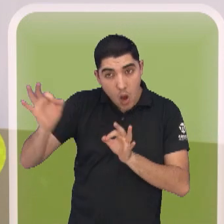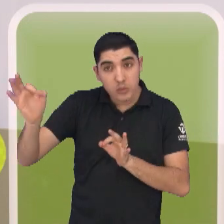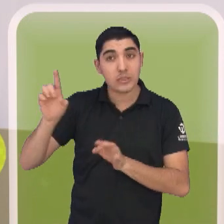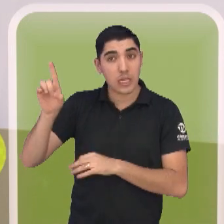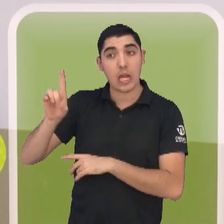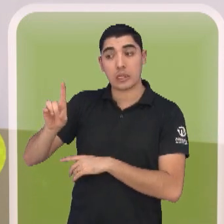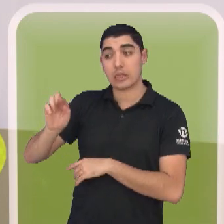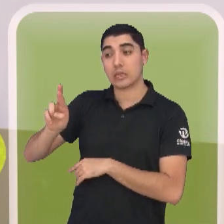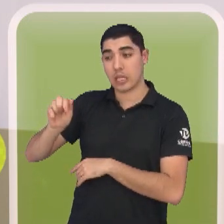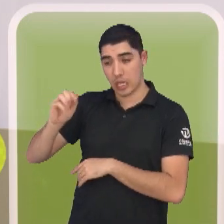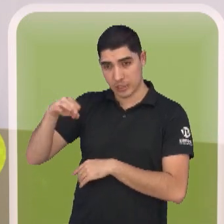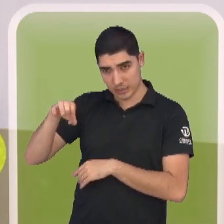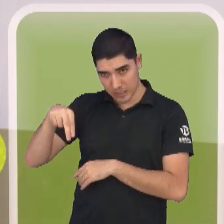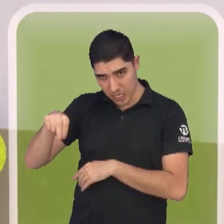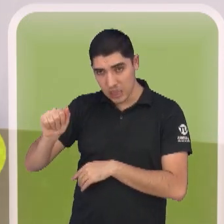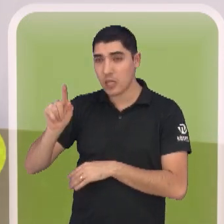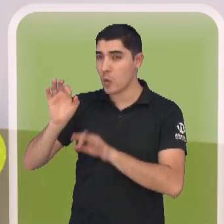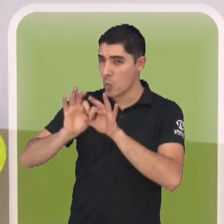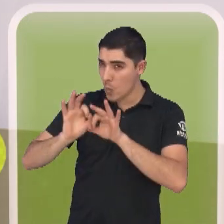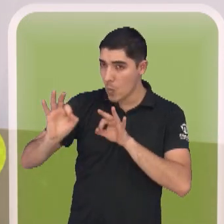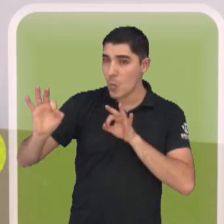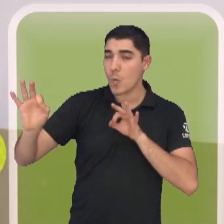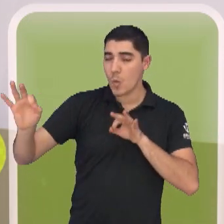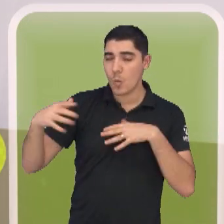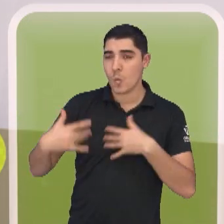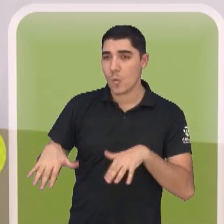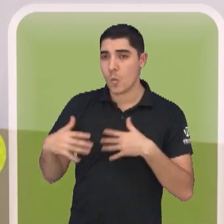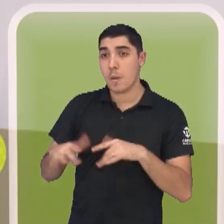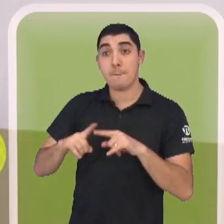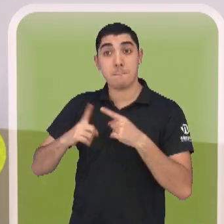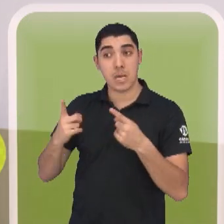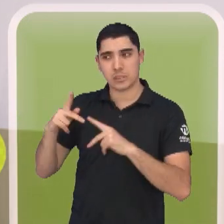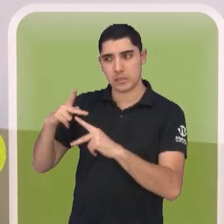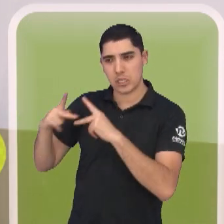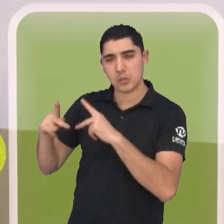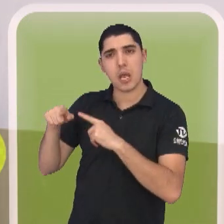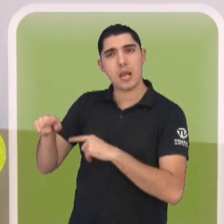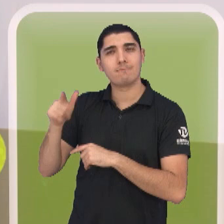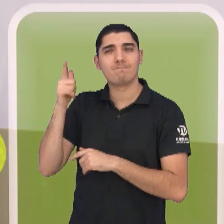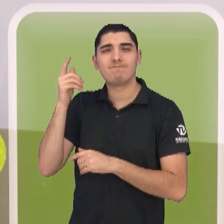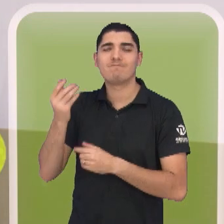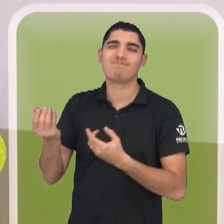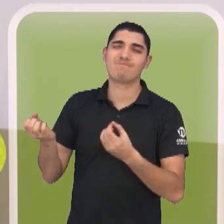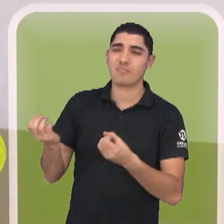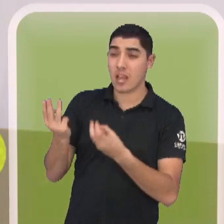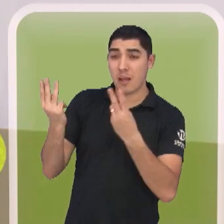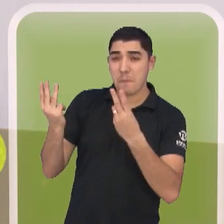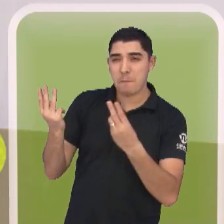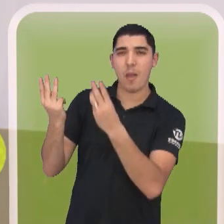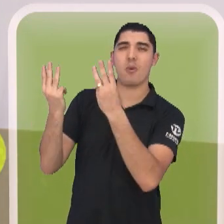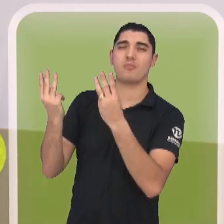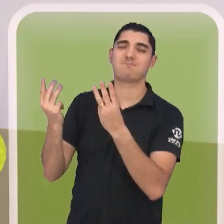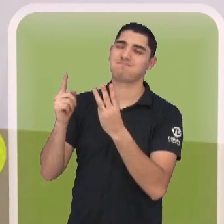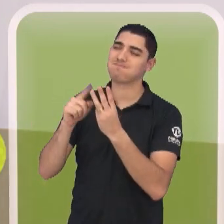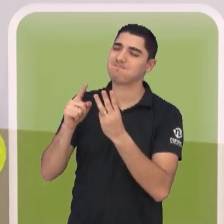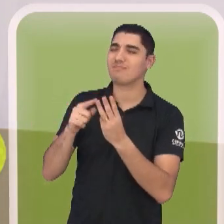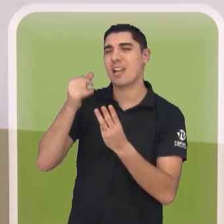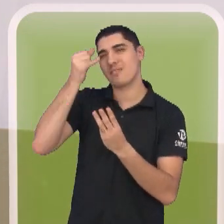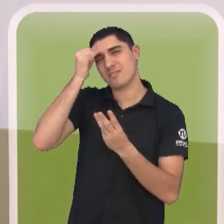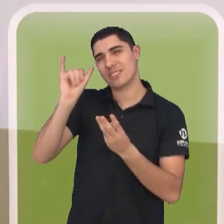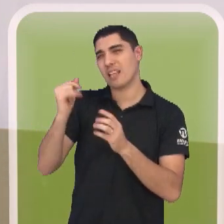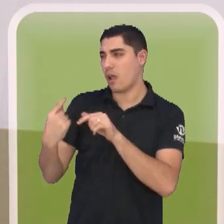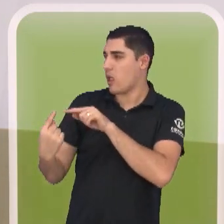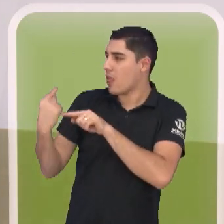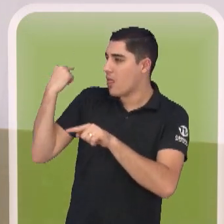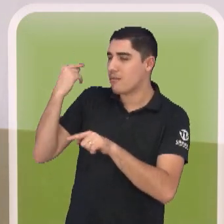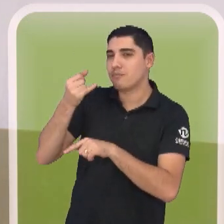mas acabou o time do São José tomando um gol que não pode né nessa bobeirinha aí que às vezes pode